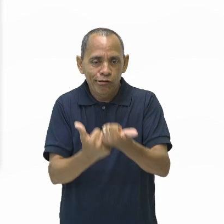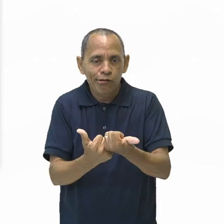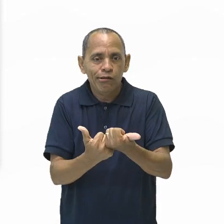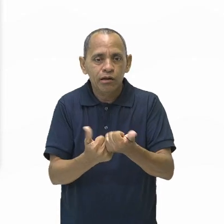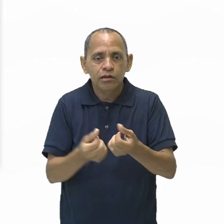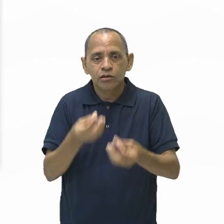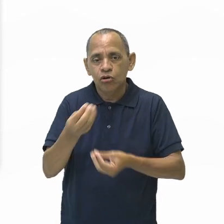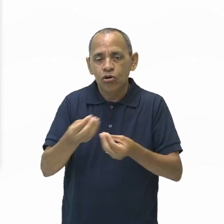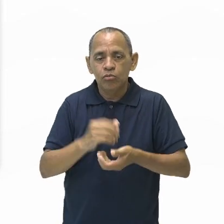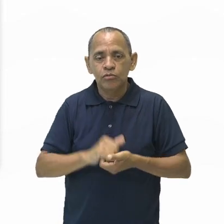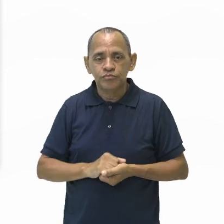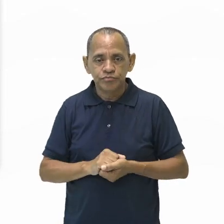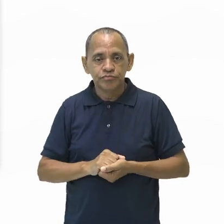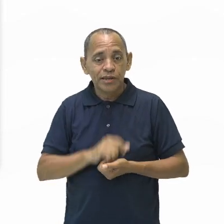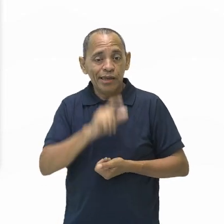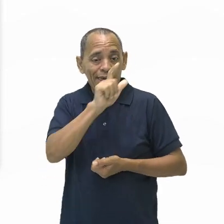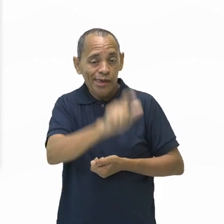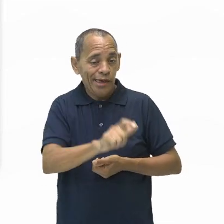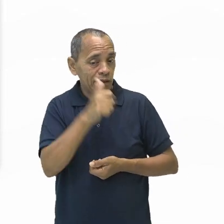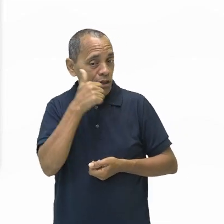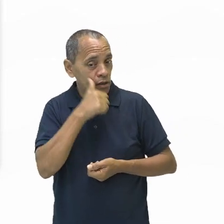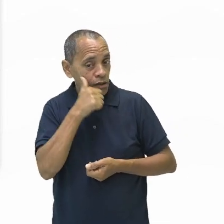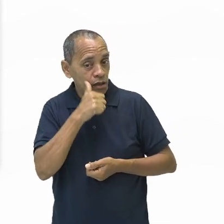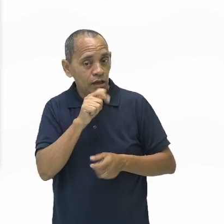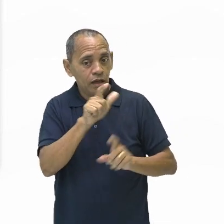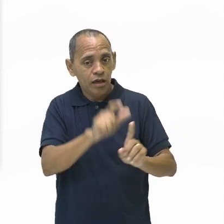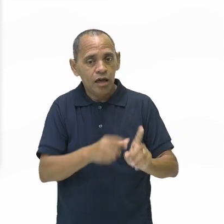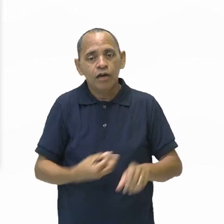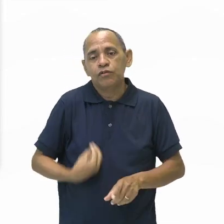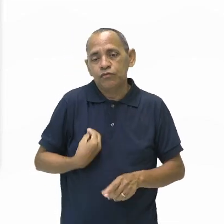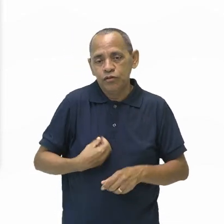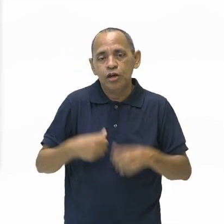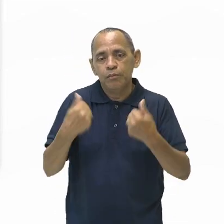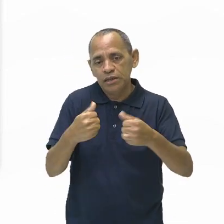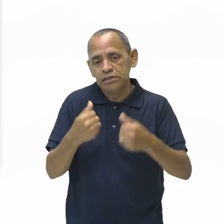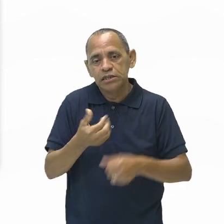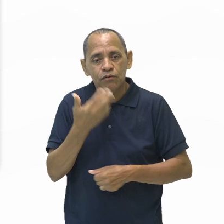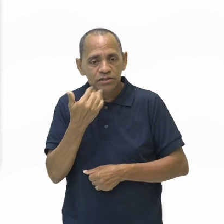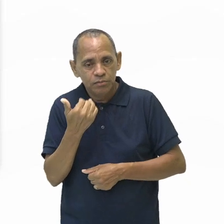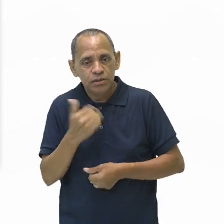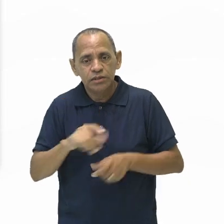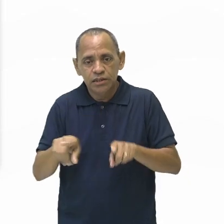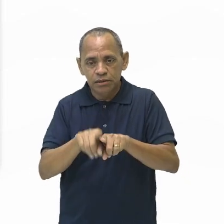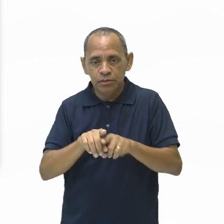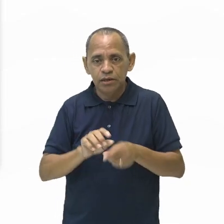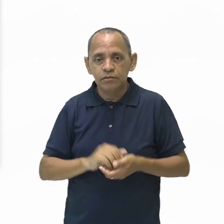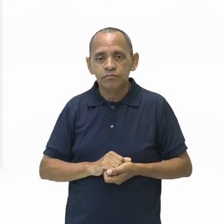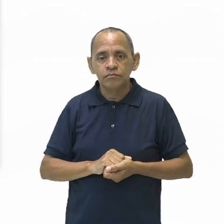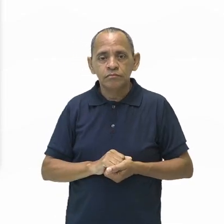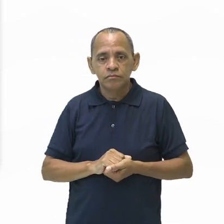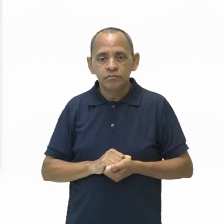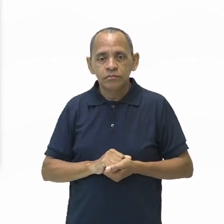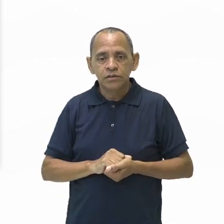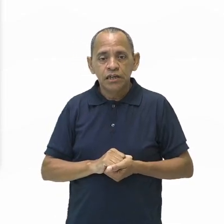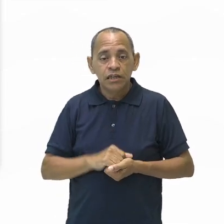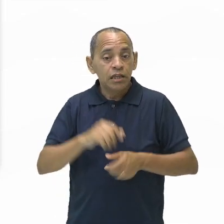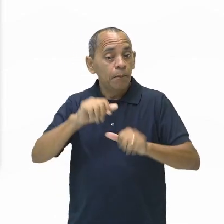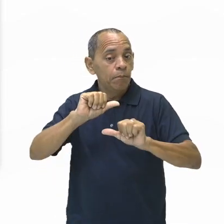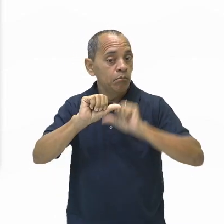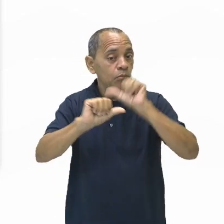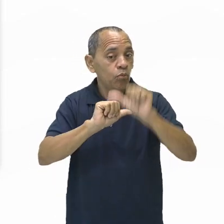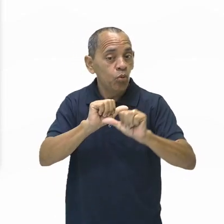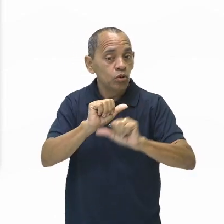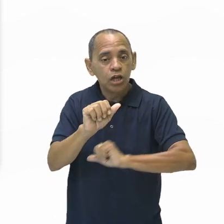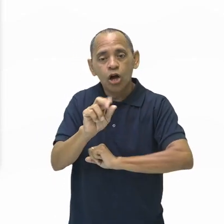porque era o único meio para ela ter de sobreviver, de se alimentar. Aí o que acontece também? Ela assume o nome da